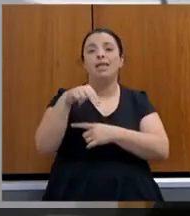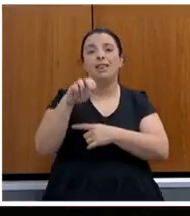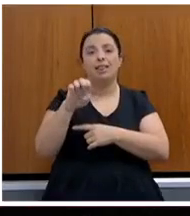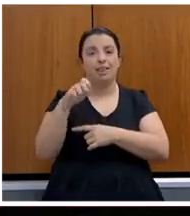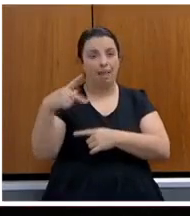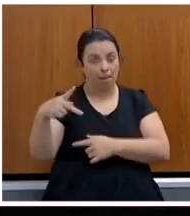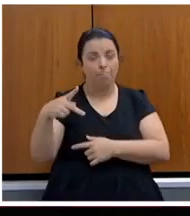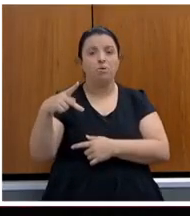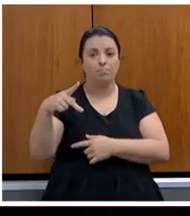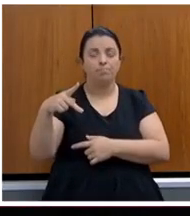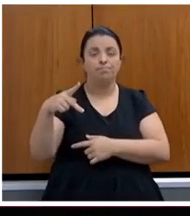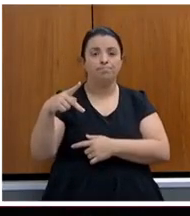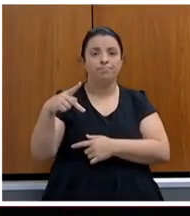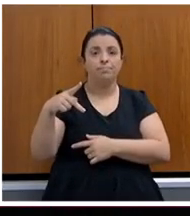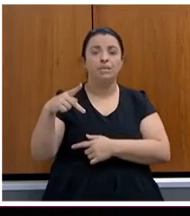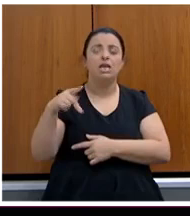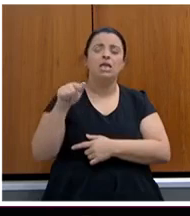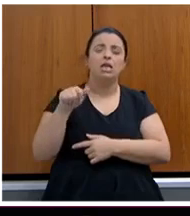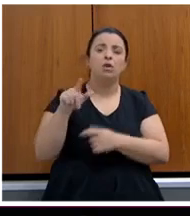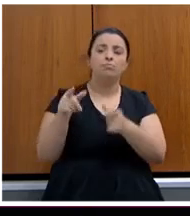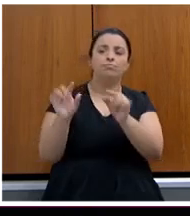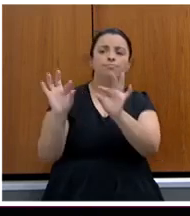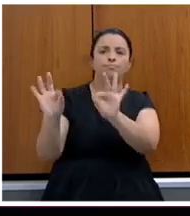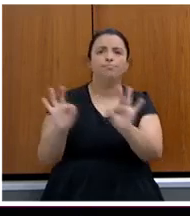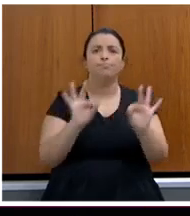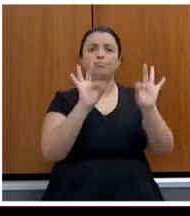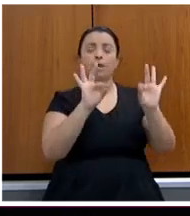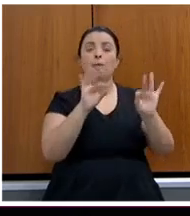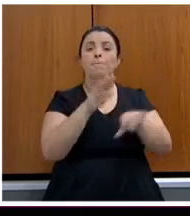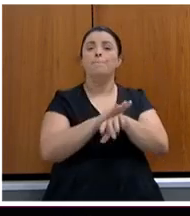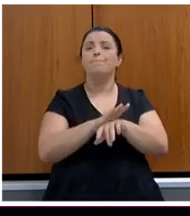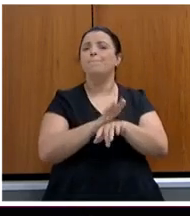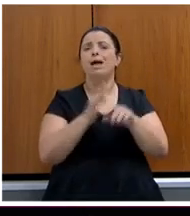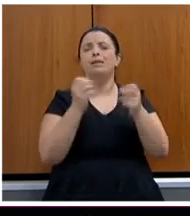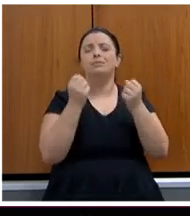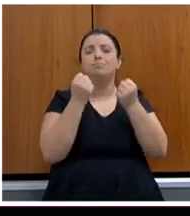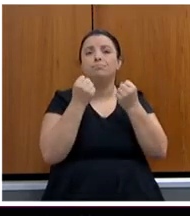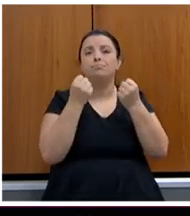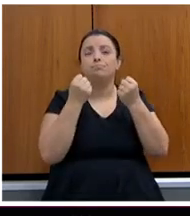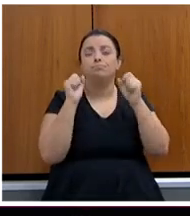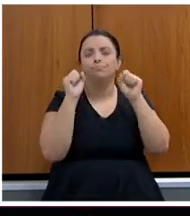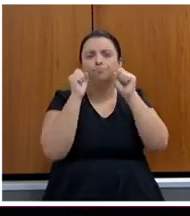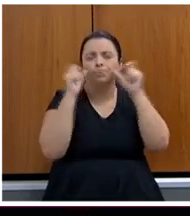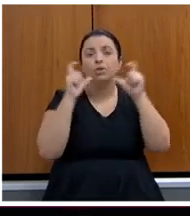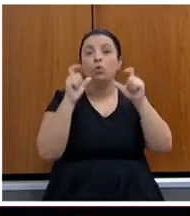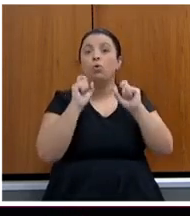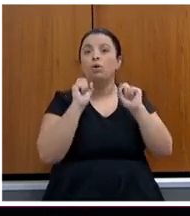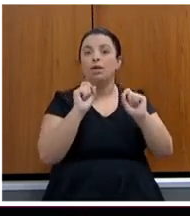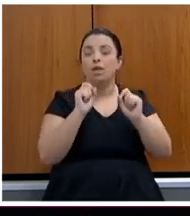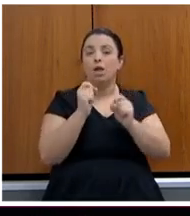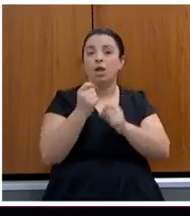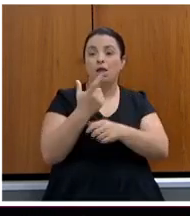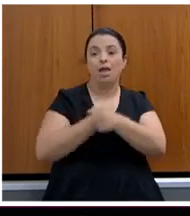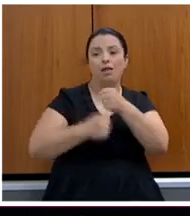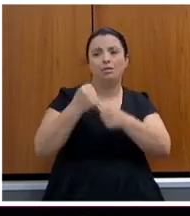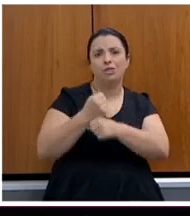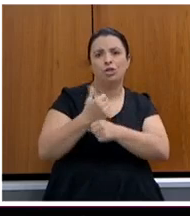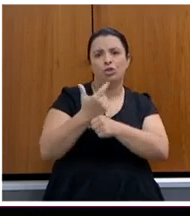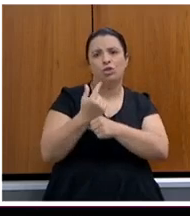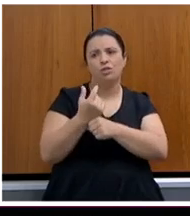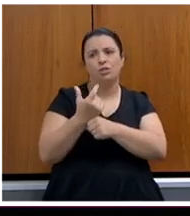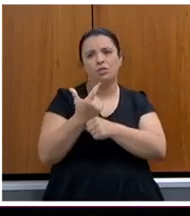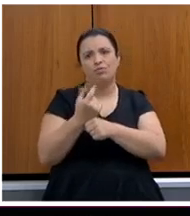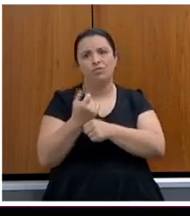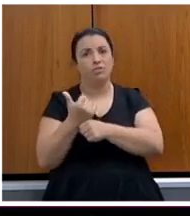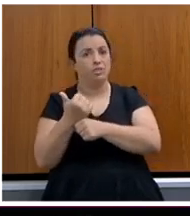e eu peguei aquilo que mais me chamou atenção e que 2019/2020 foram assuntos